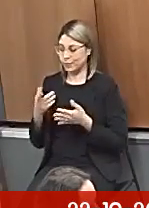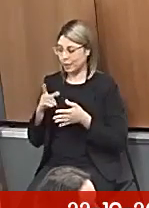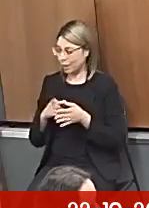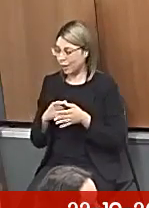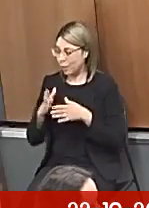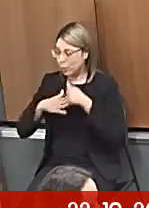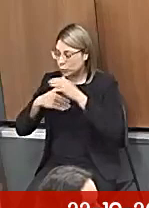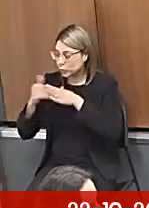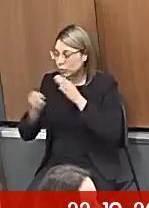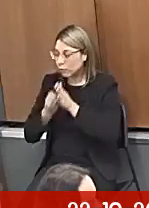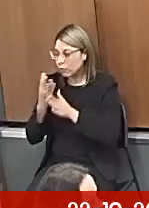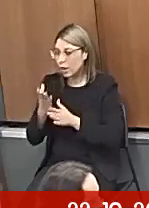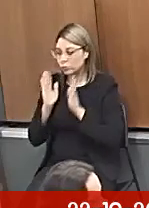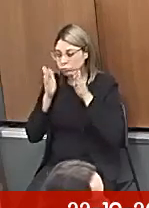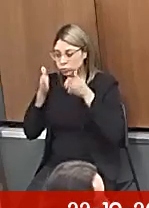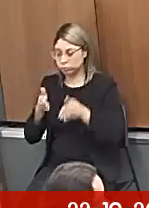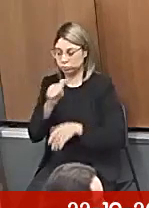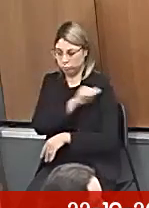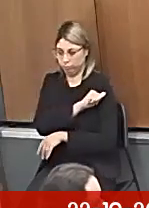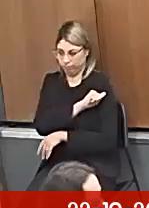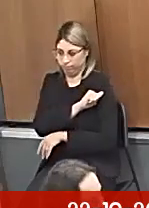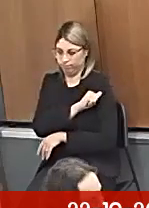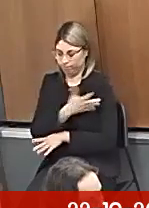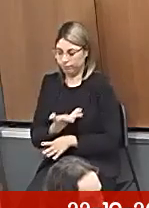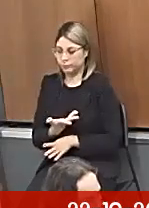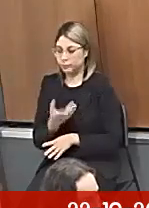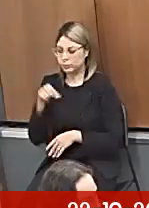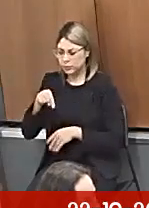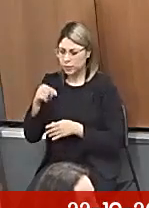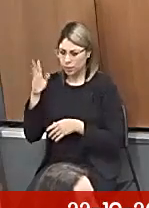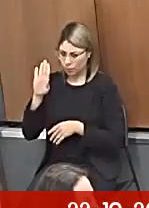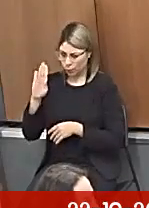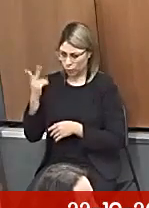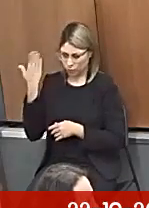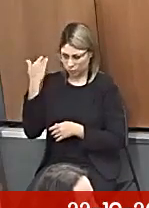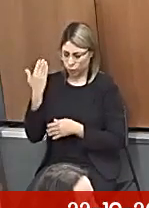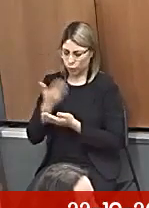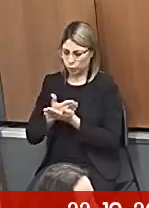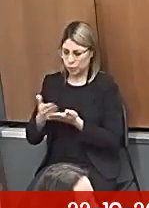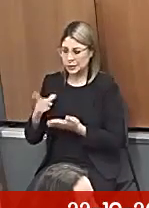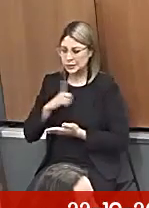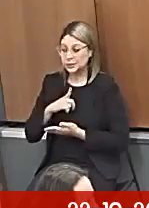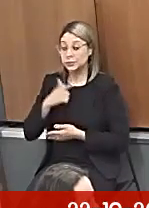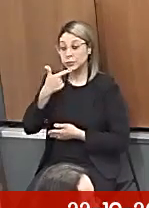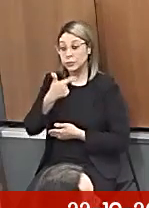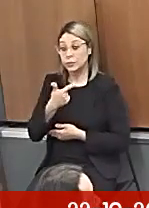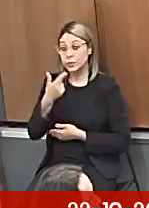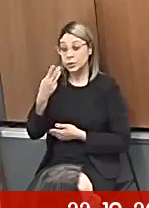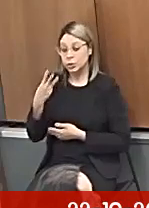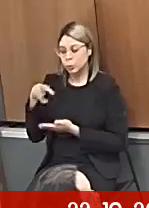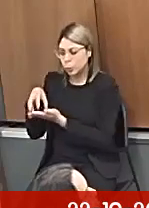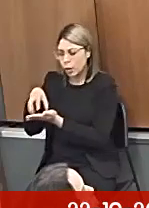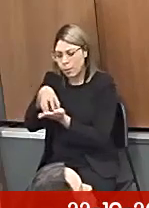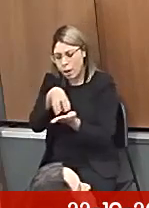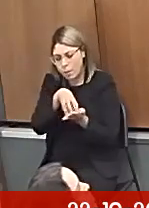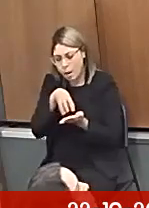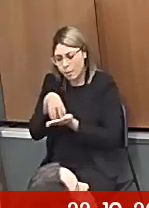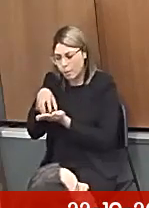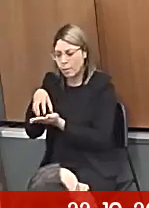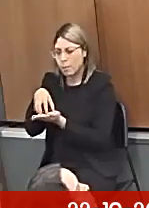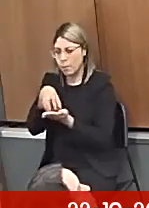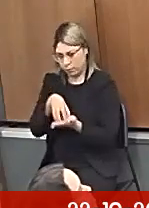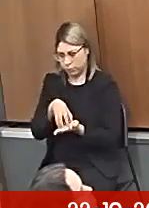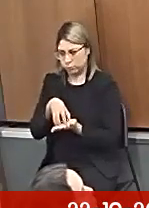quando a gente, aqui em Belo Horizonte, que começou o trabalho, nós tínhamos 23 núcleos de trabalho em